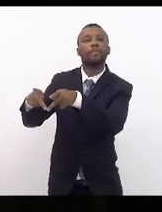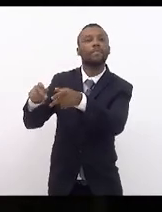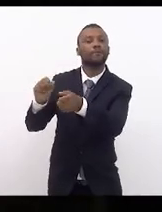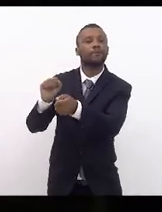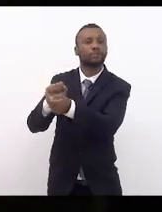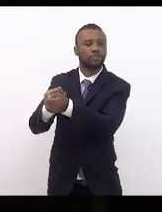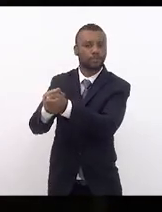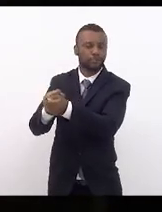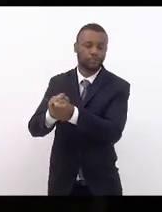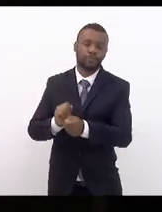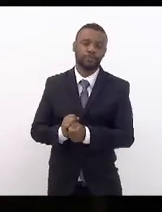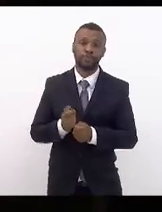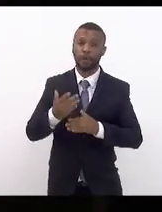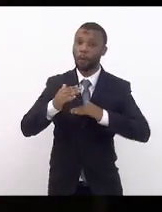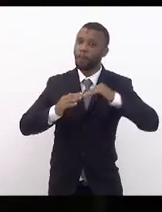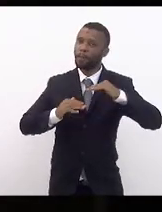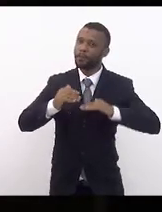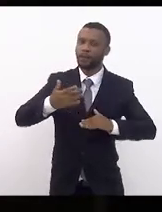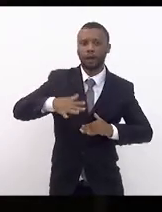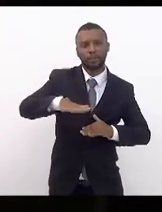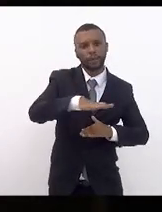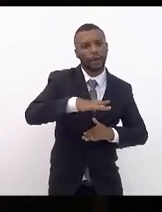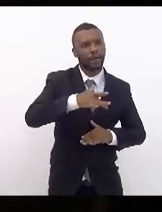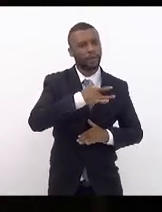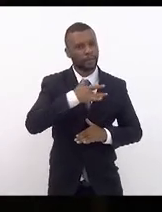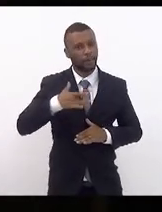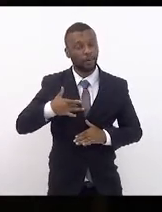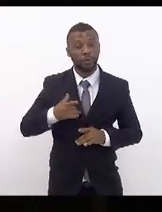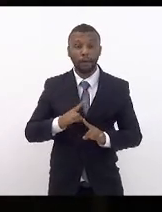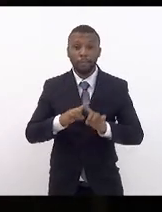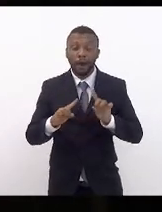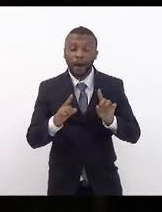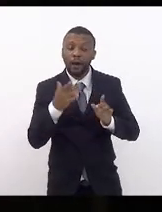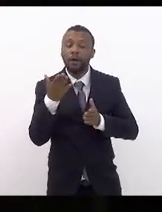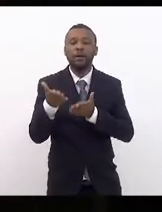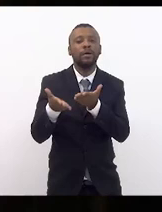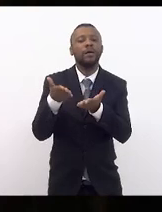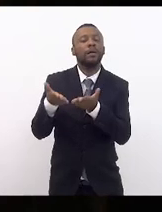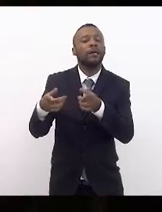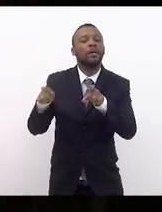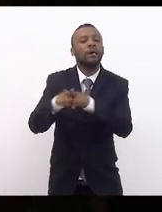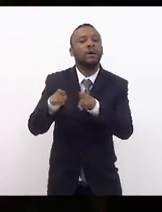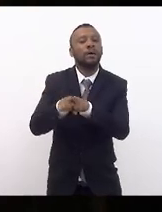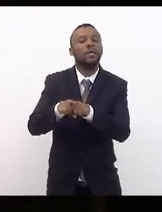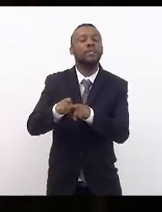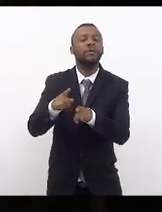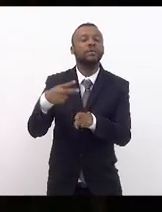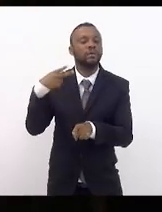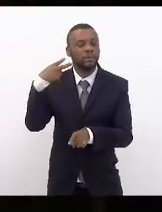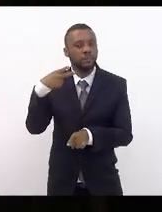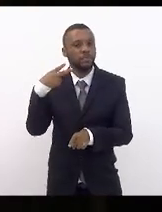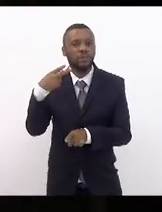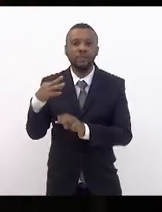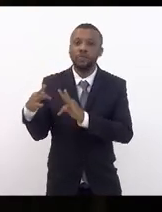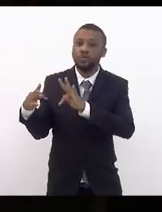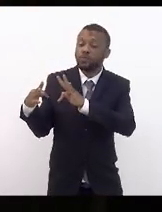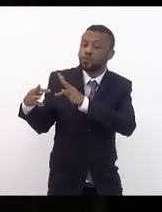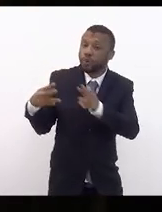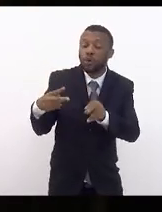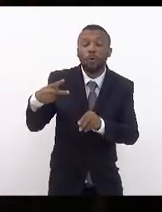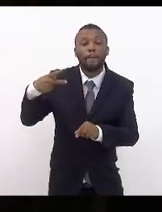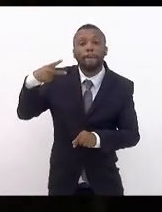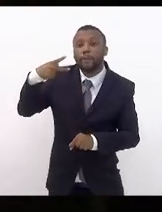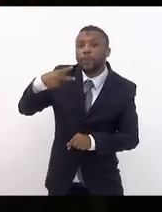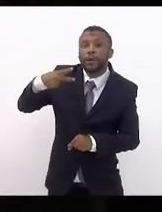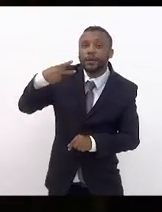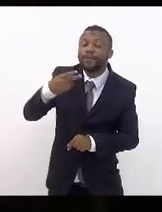Serviu como um profissional da saúde, mas serviu como um vereador. Aliás, todo político